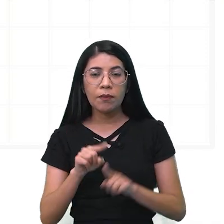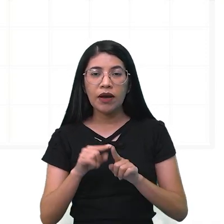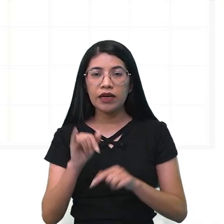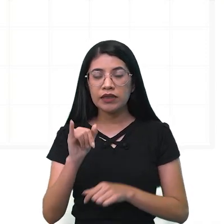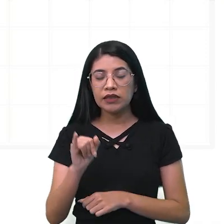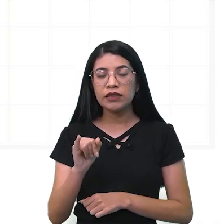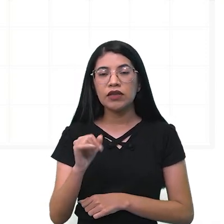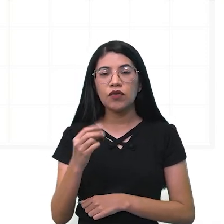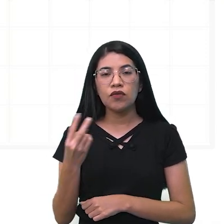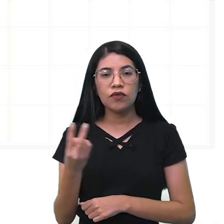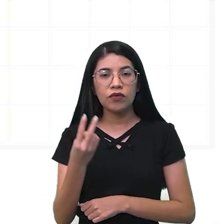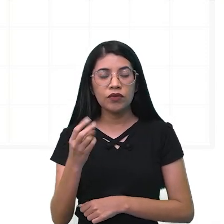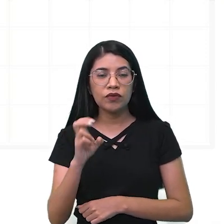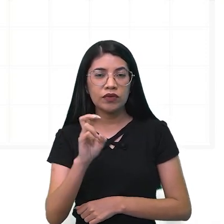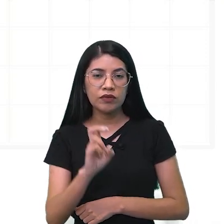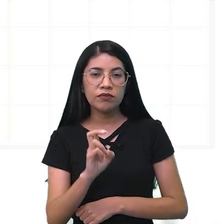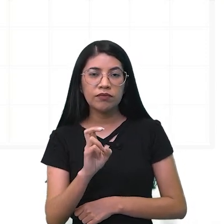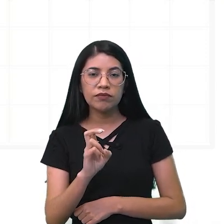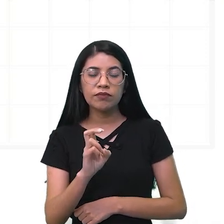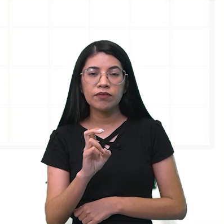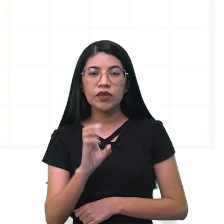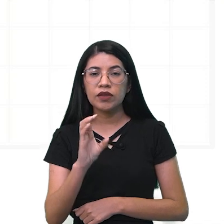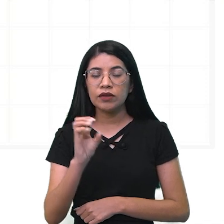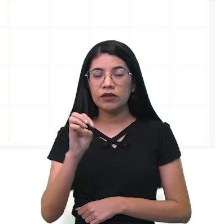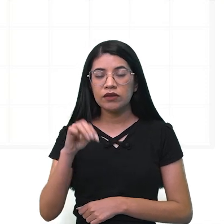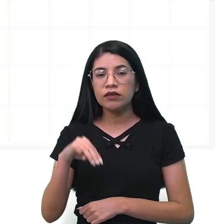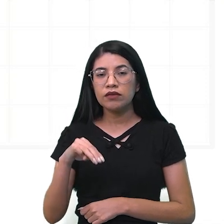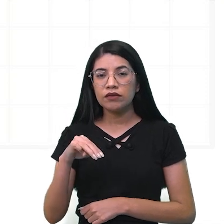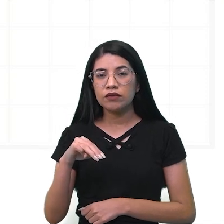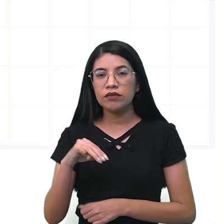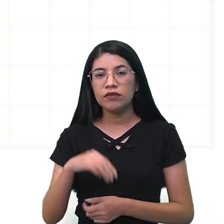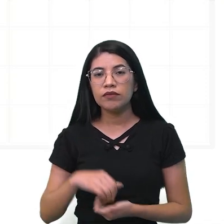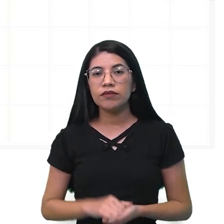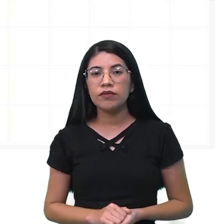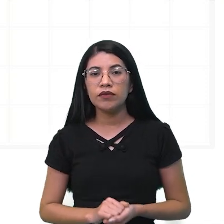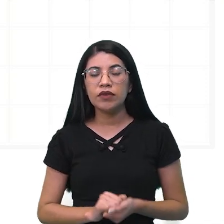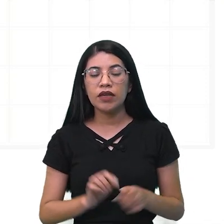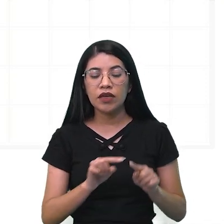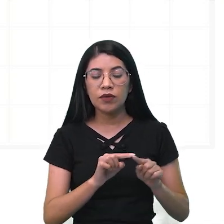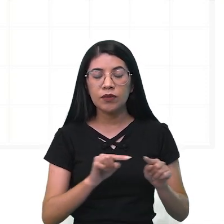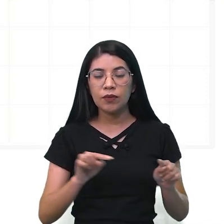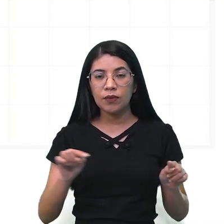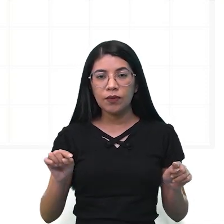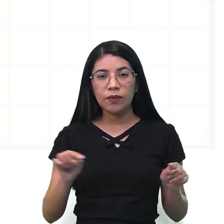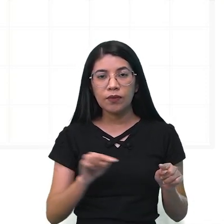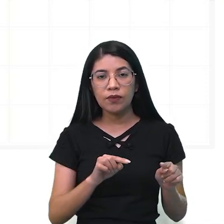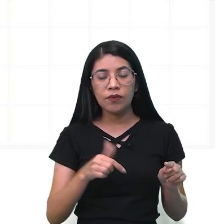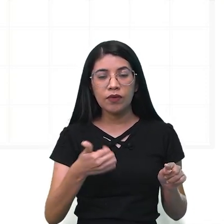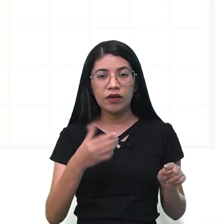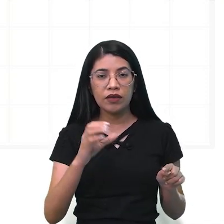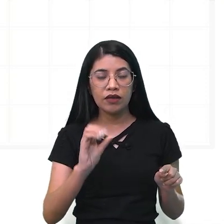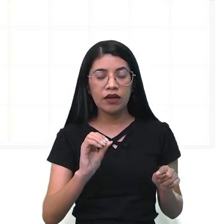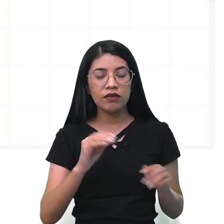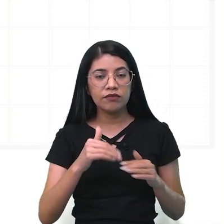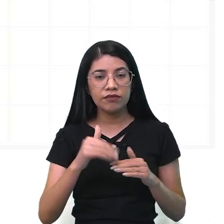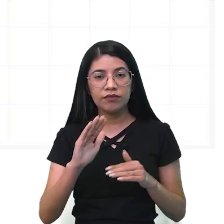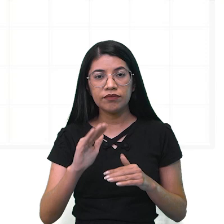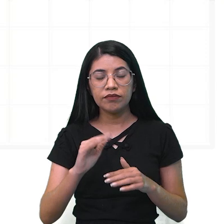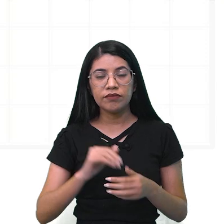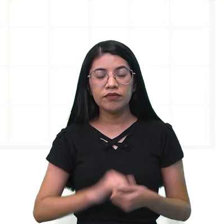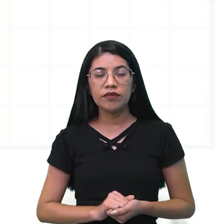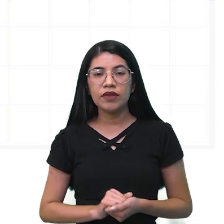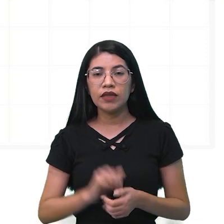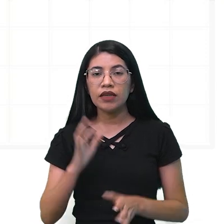menor vale 5 centímetros, né, e o lado maior vale 10 centímetros a mais, quando